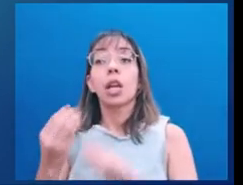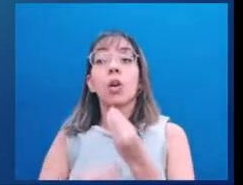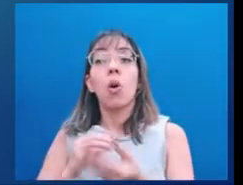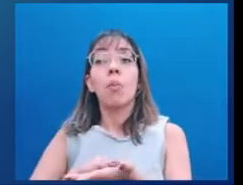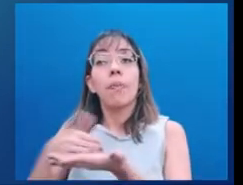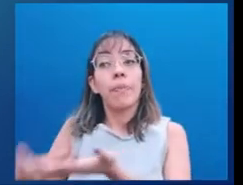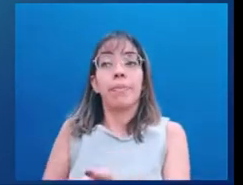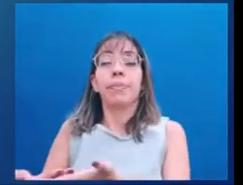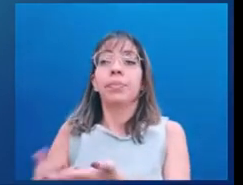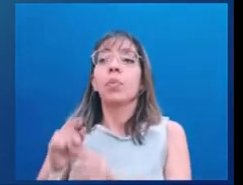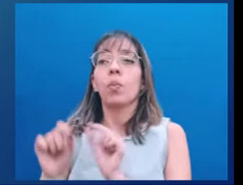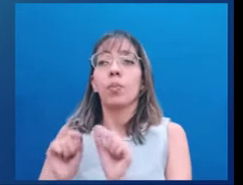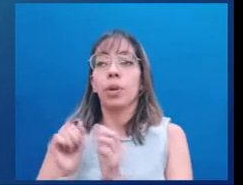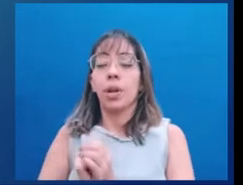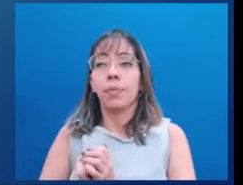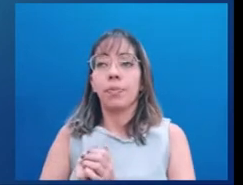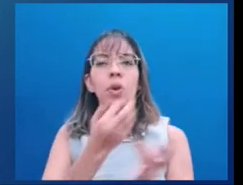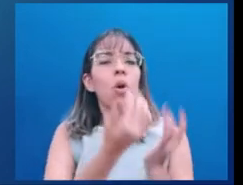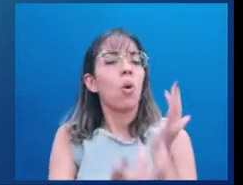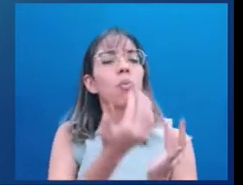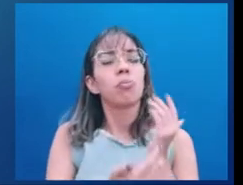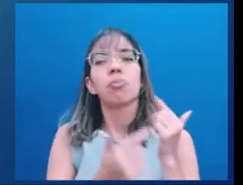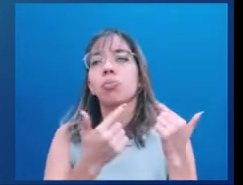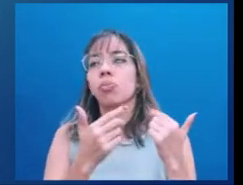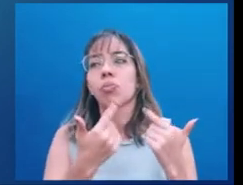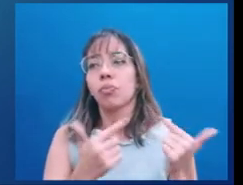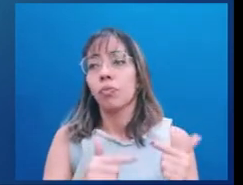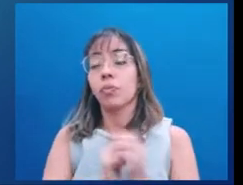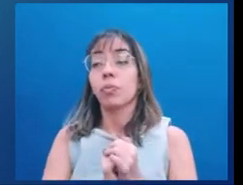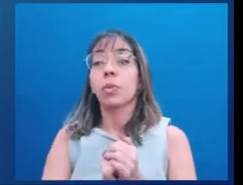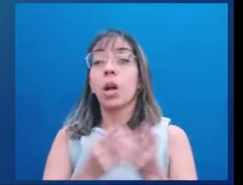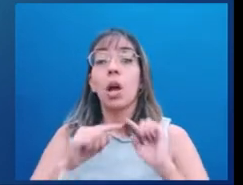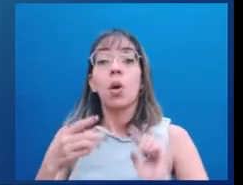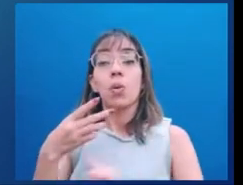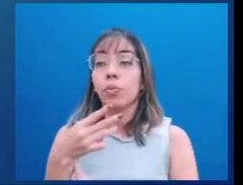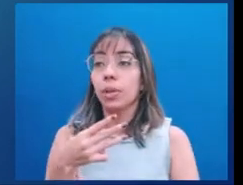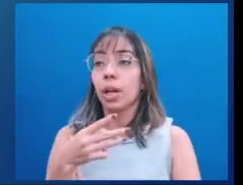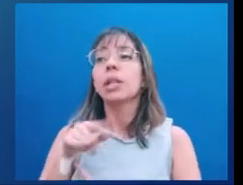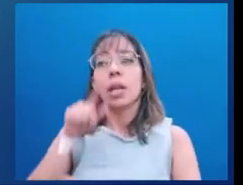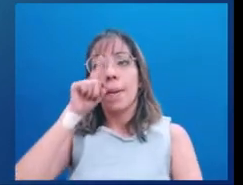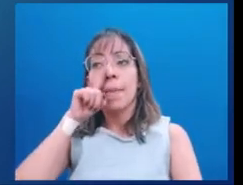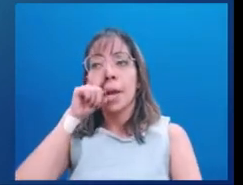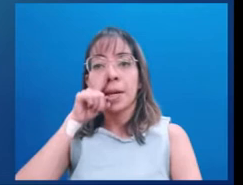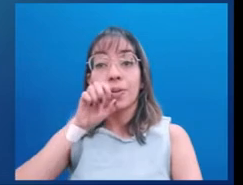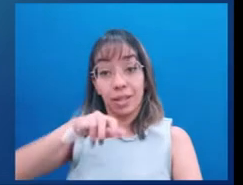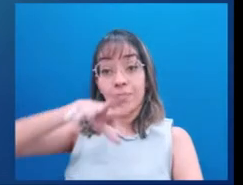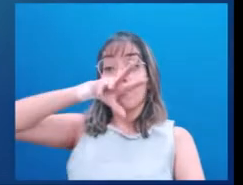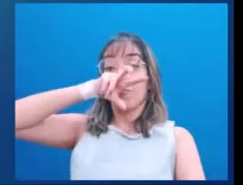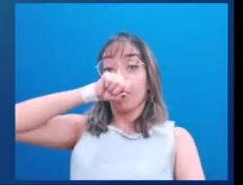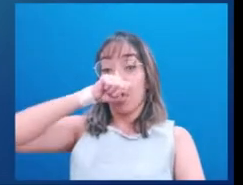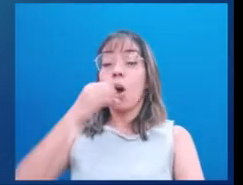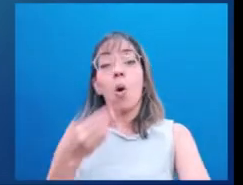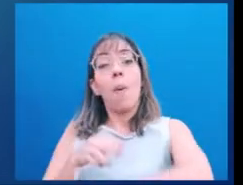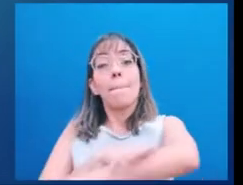Uma substância não combustível, é uma substância que existe aí um perigo, é corrosivo, né, ou tóxico, evitar contato com a